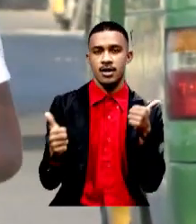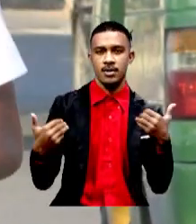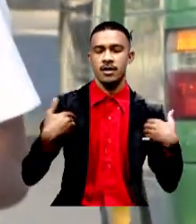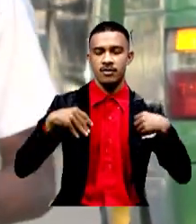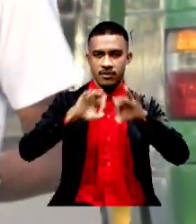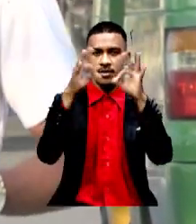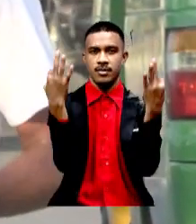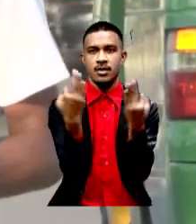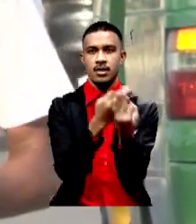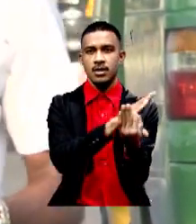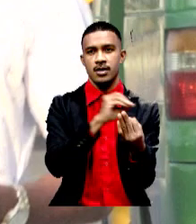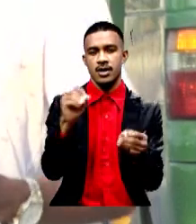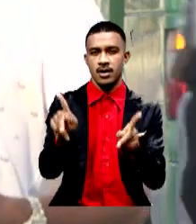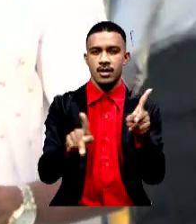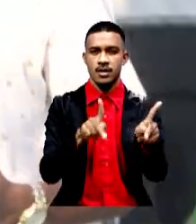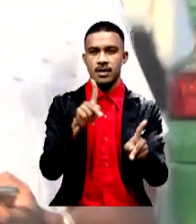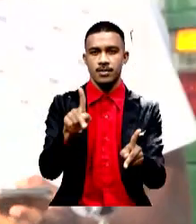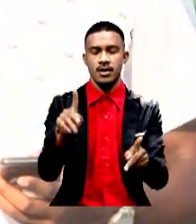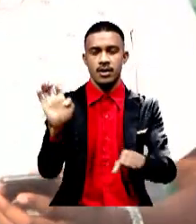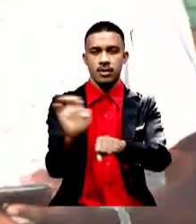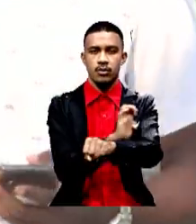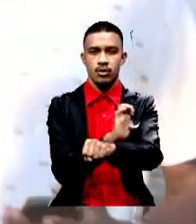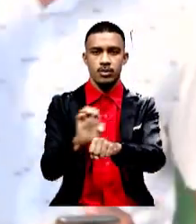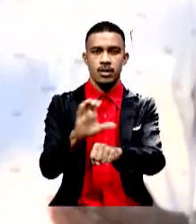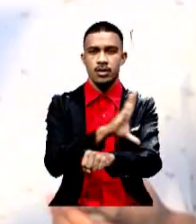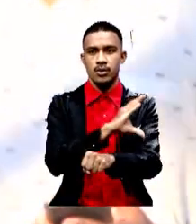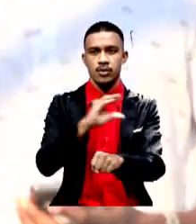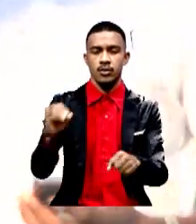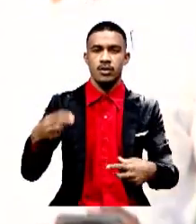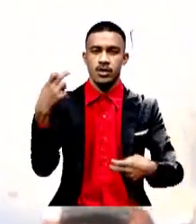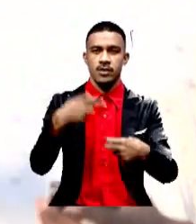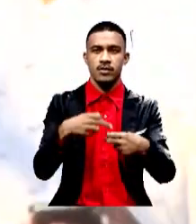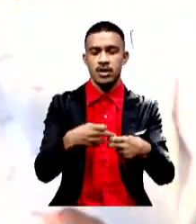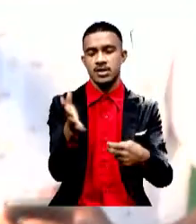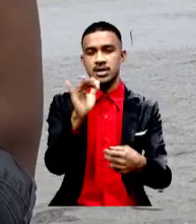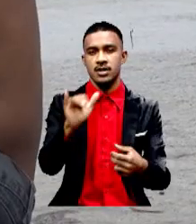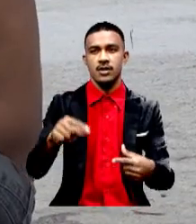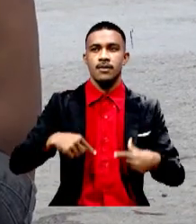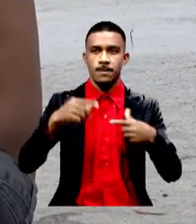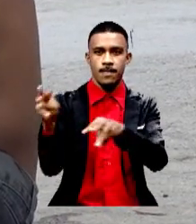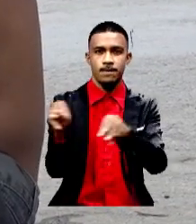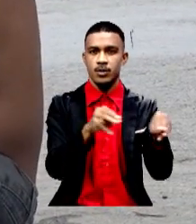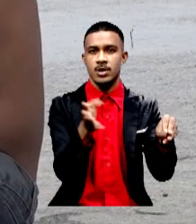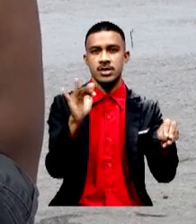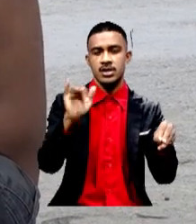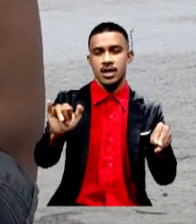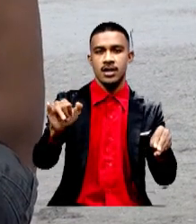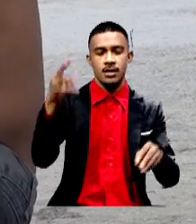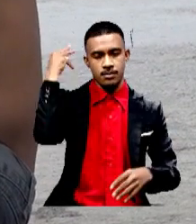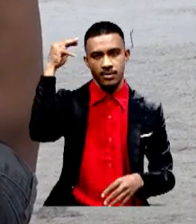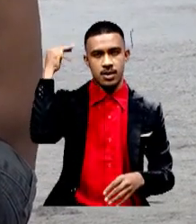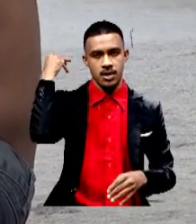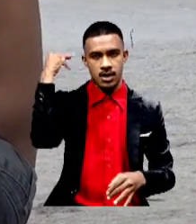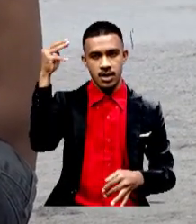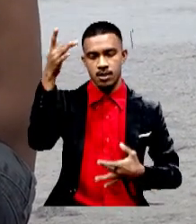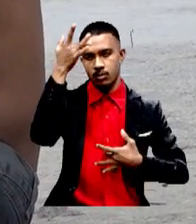família sociedade economia o impacto sira ne o de muda sira nia mentalidade moris